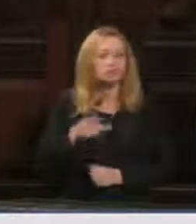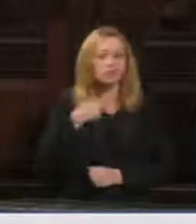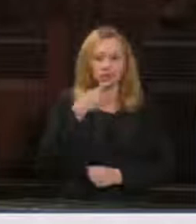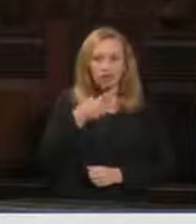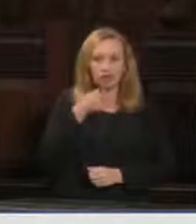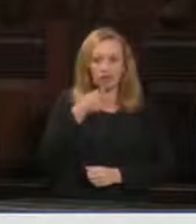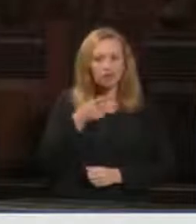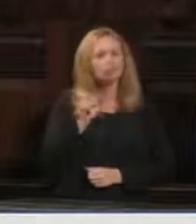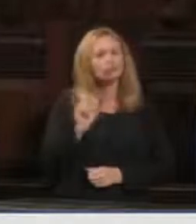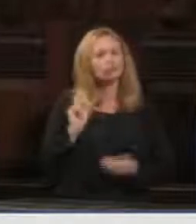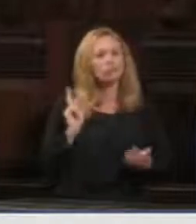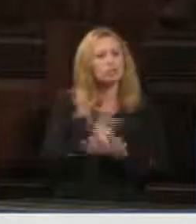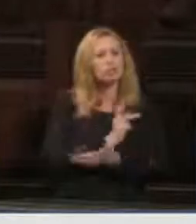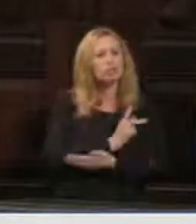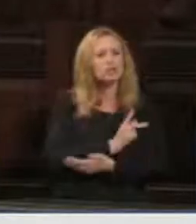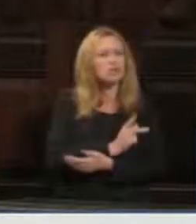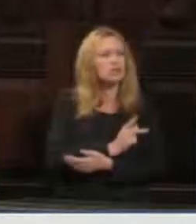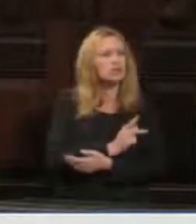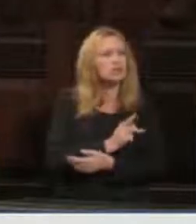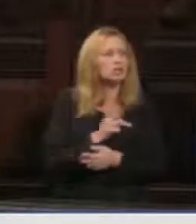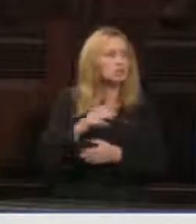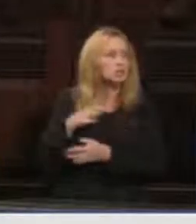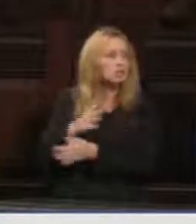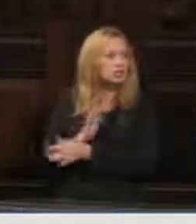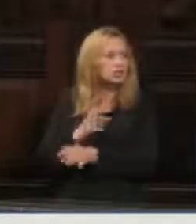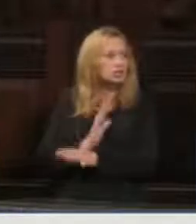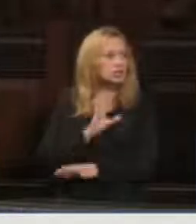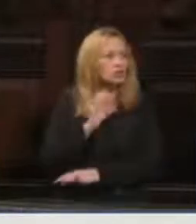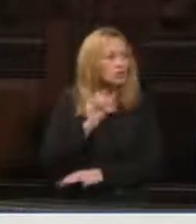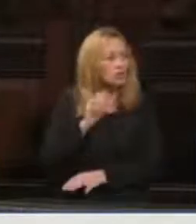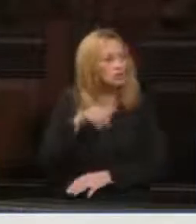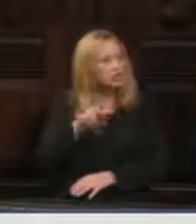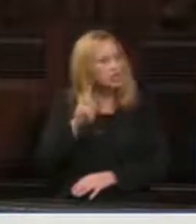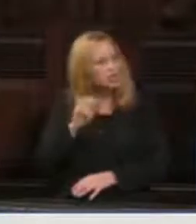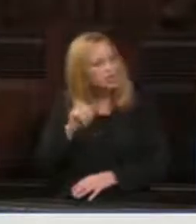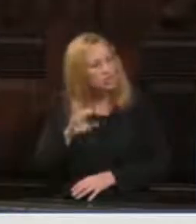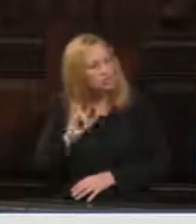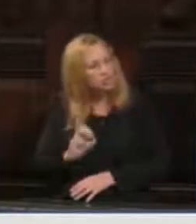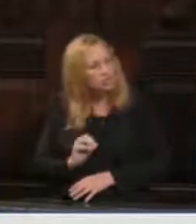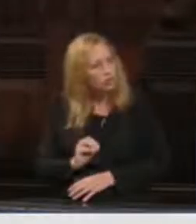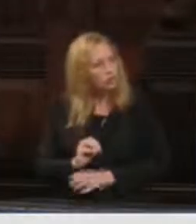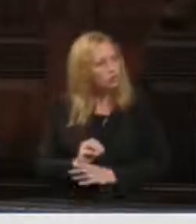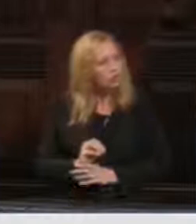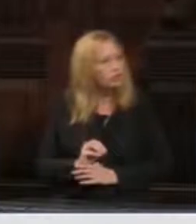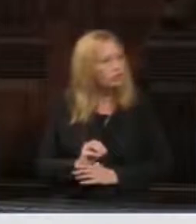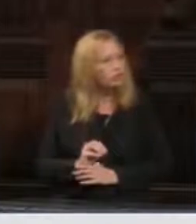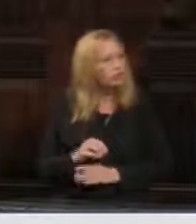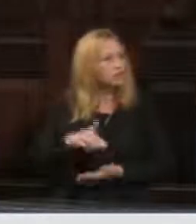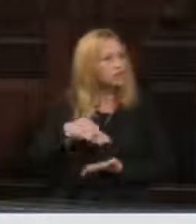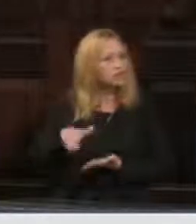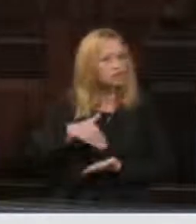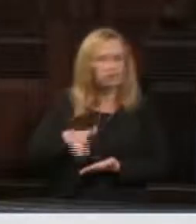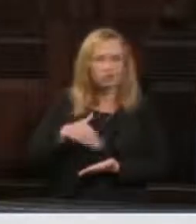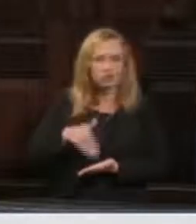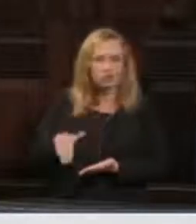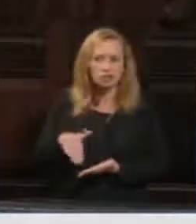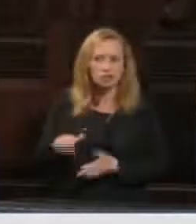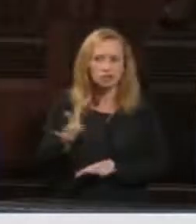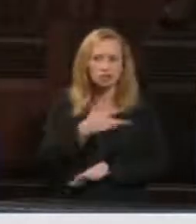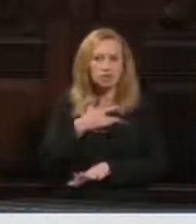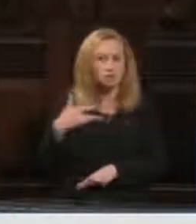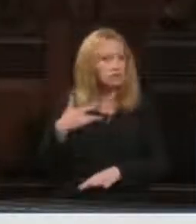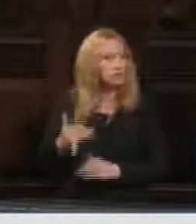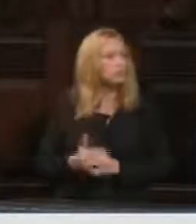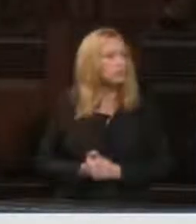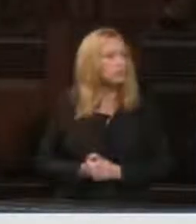do que está acontecendo na cidade de Cordeiro, né, com a secretária de saúde.